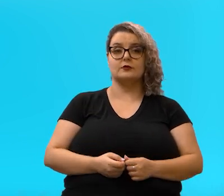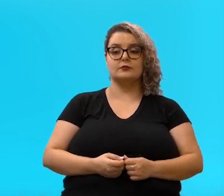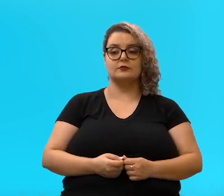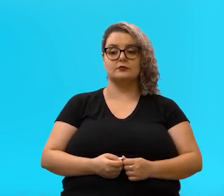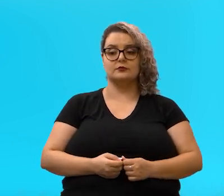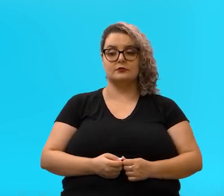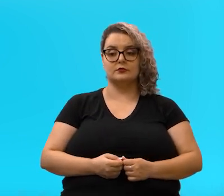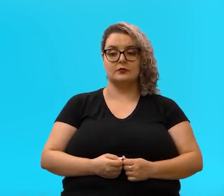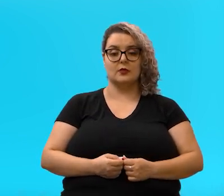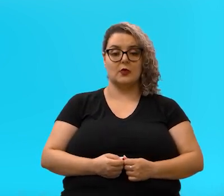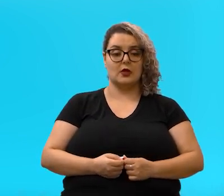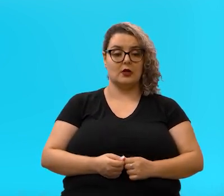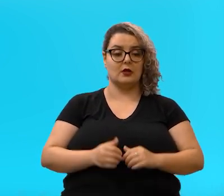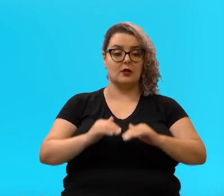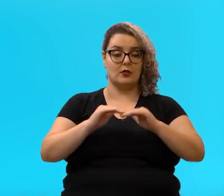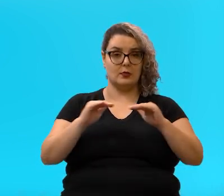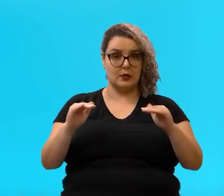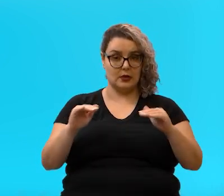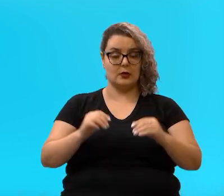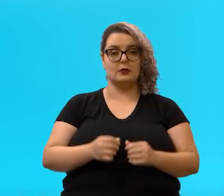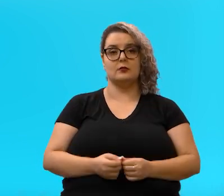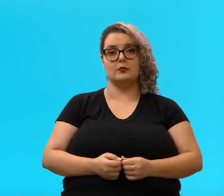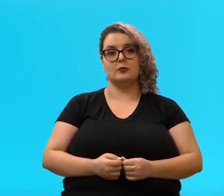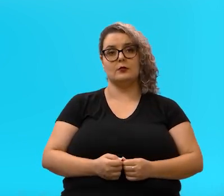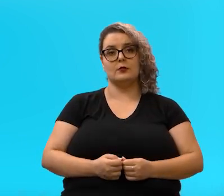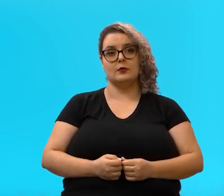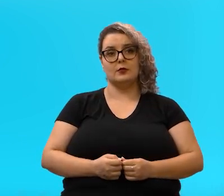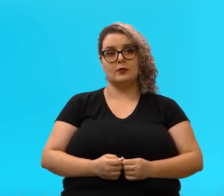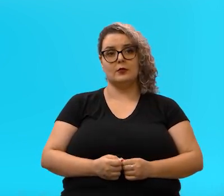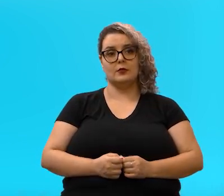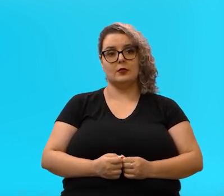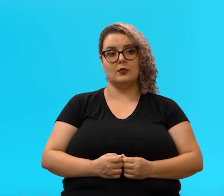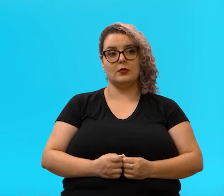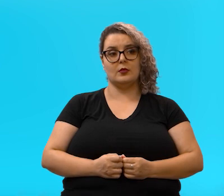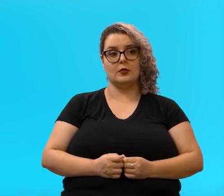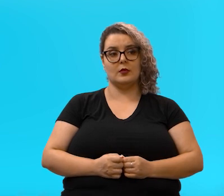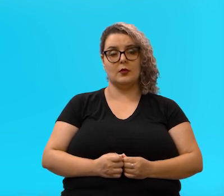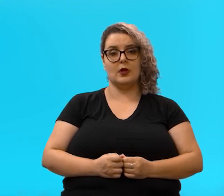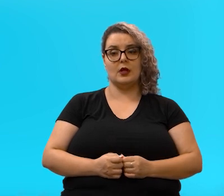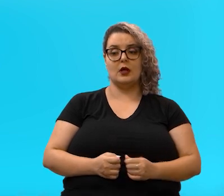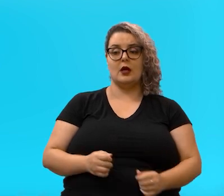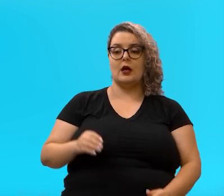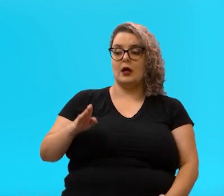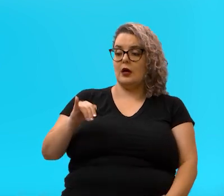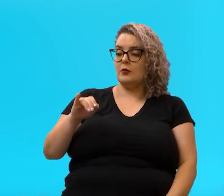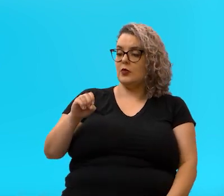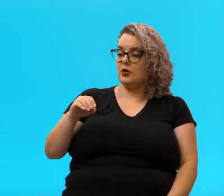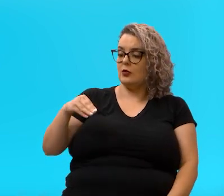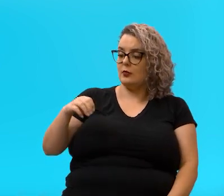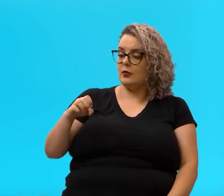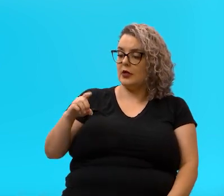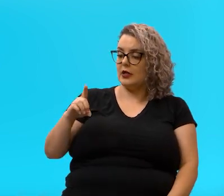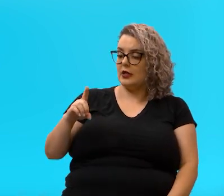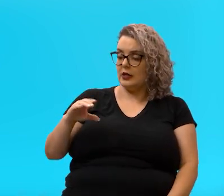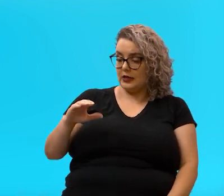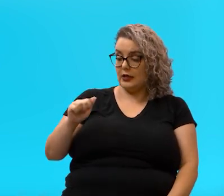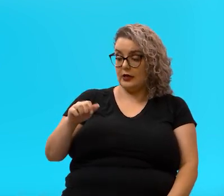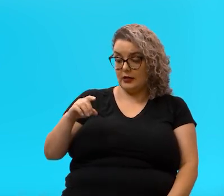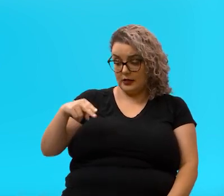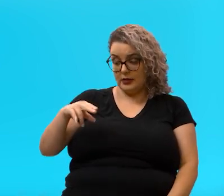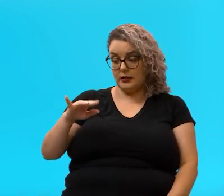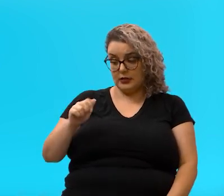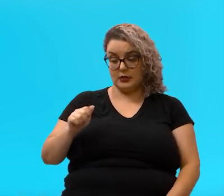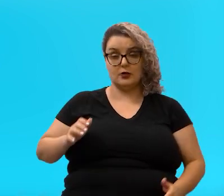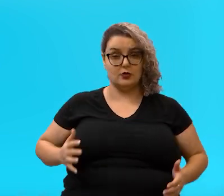tem uma estabilidade enorme, porque ela tem ela restitui a biomecânica natural do quadril, e você